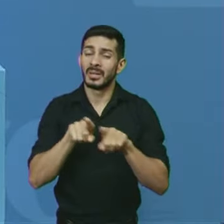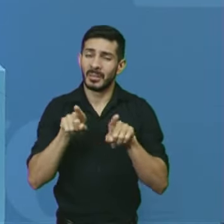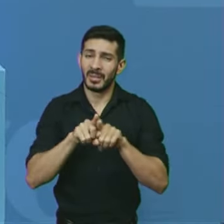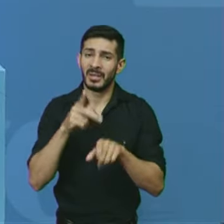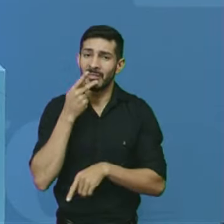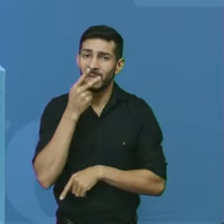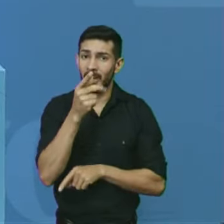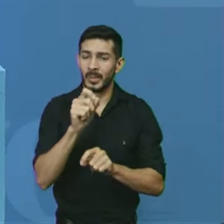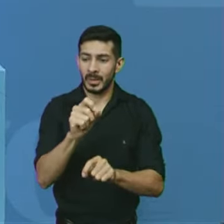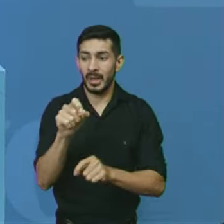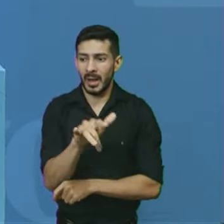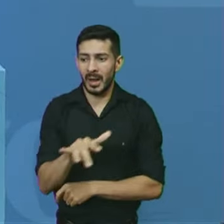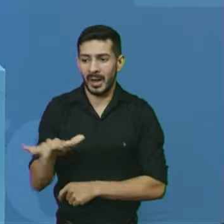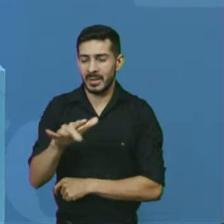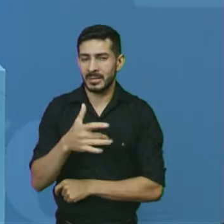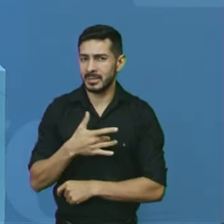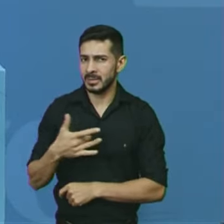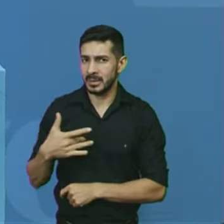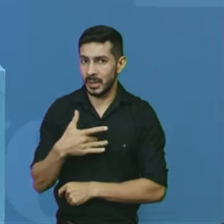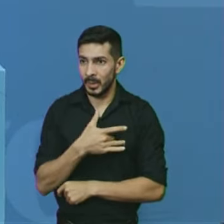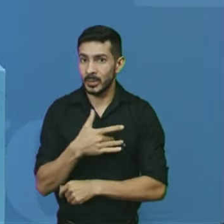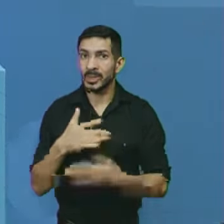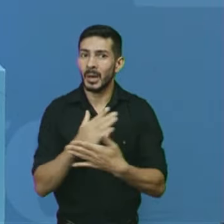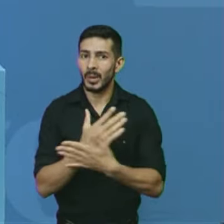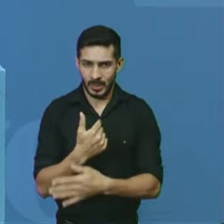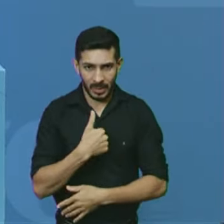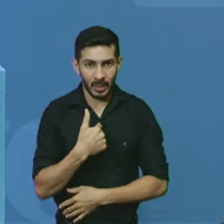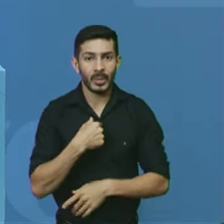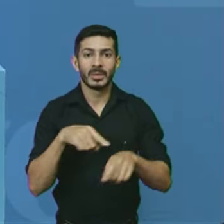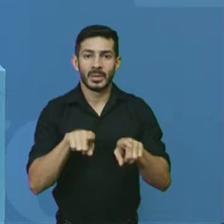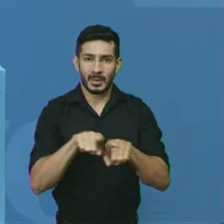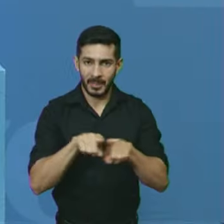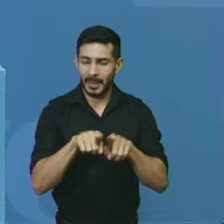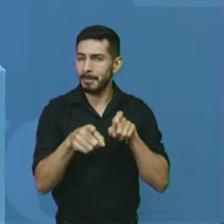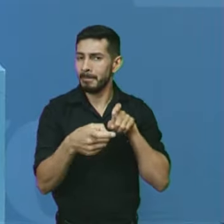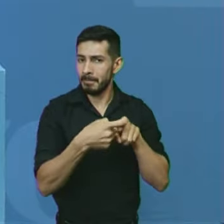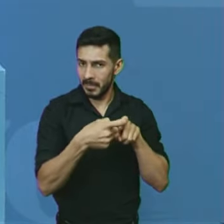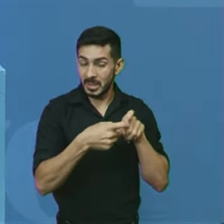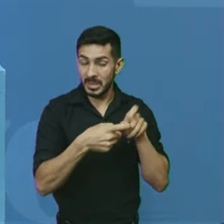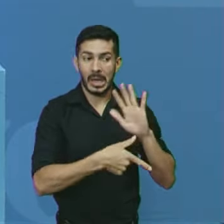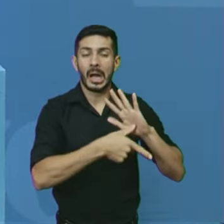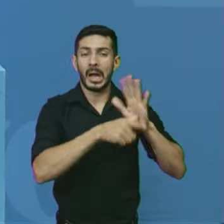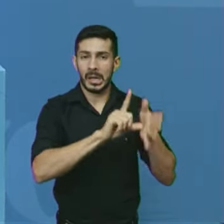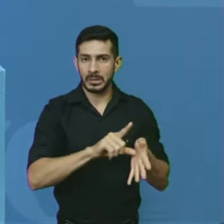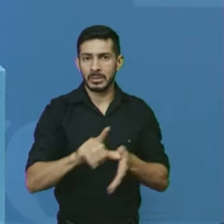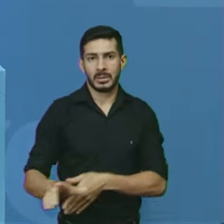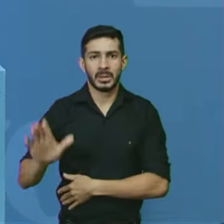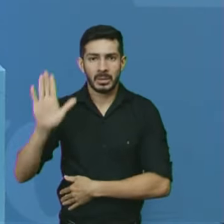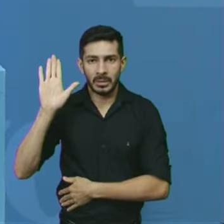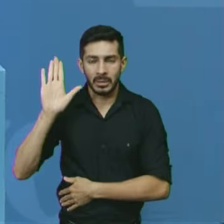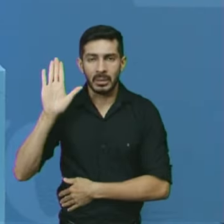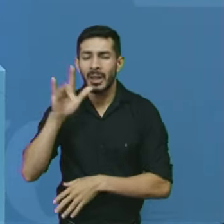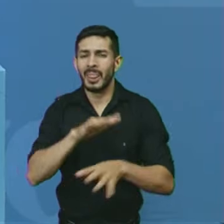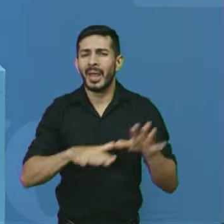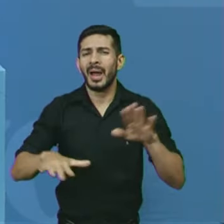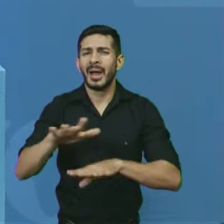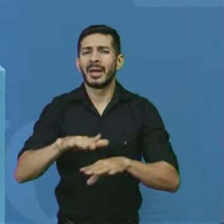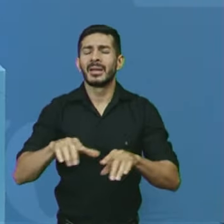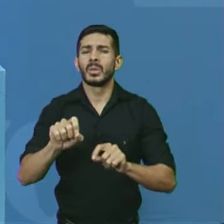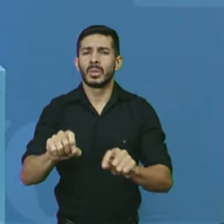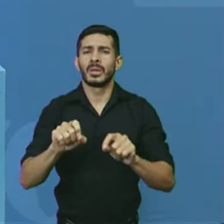área da saúde que eu aqui esse Doutor deixo de ser candidato porque na área de Traumatologia na área de